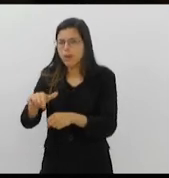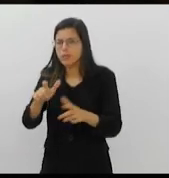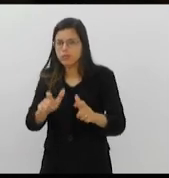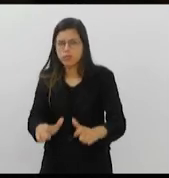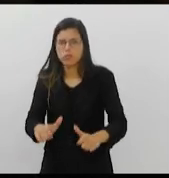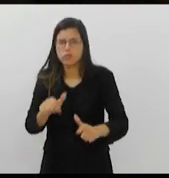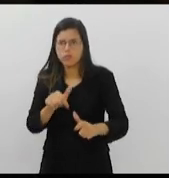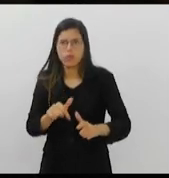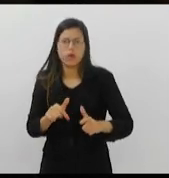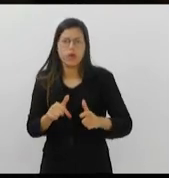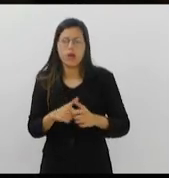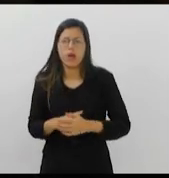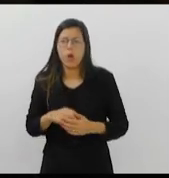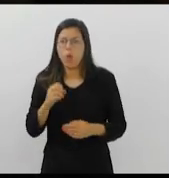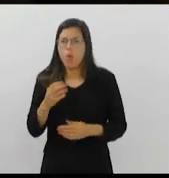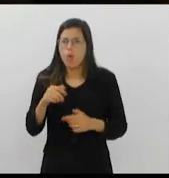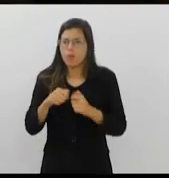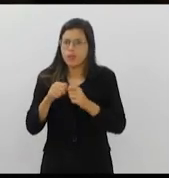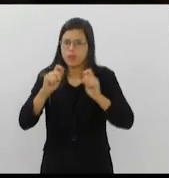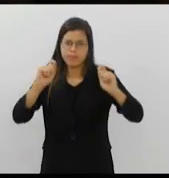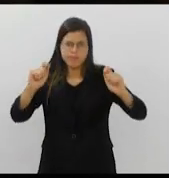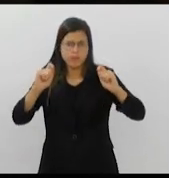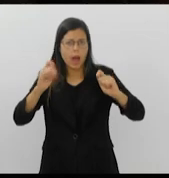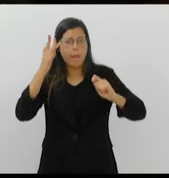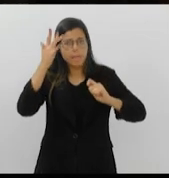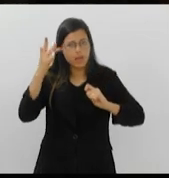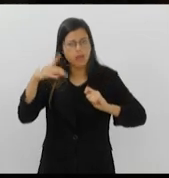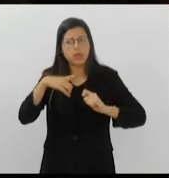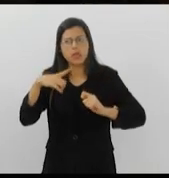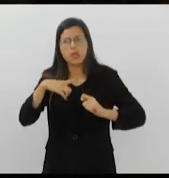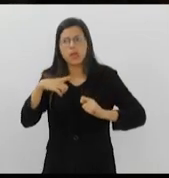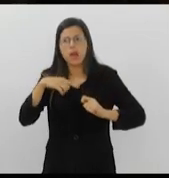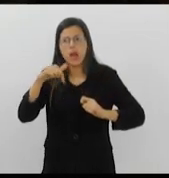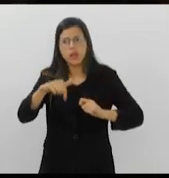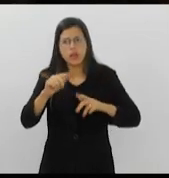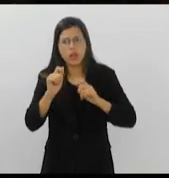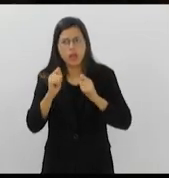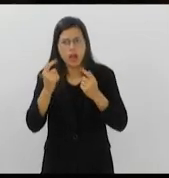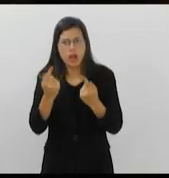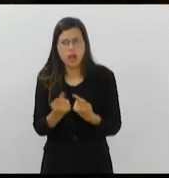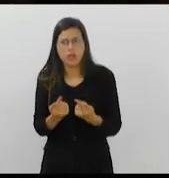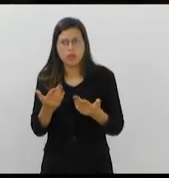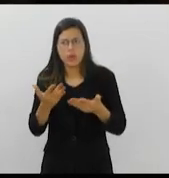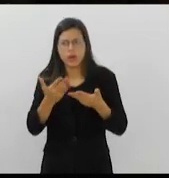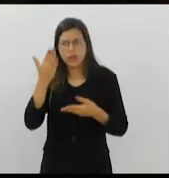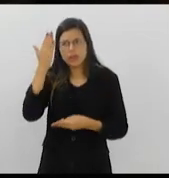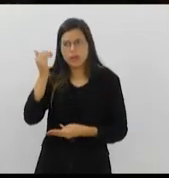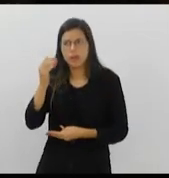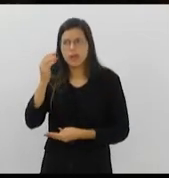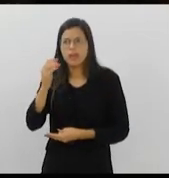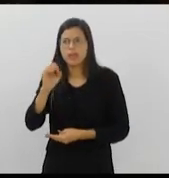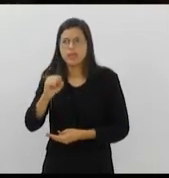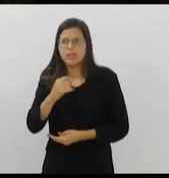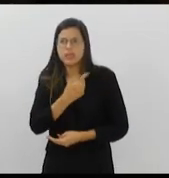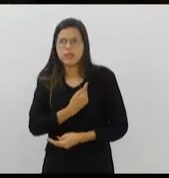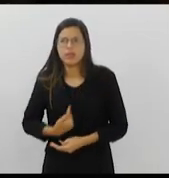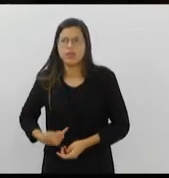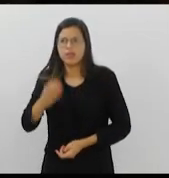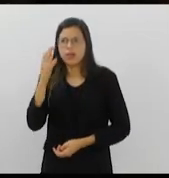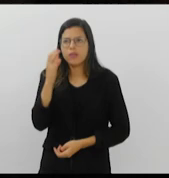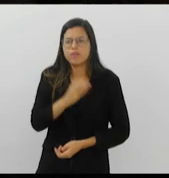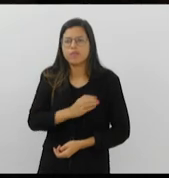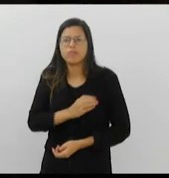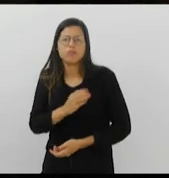atos semanalmente, inclusive amanhã terá um ato aqui na UERJ, e eu queria saber se Cláudio Castro deita a cabeça no